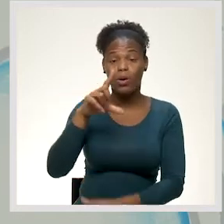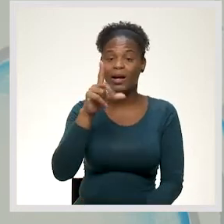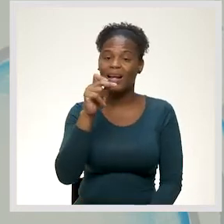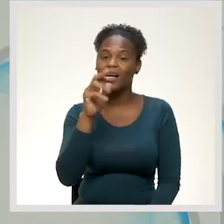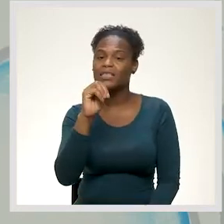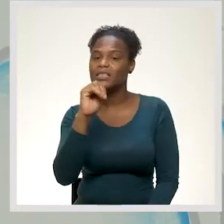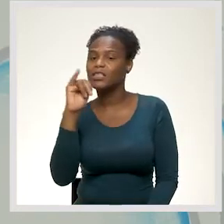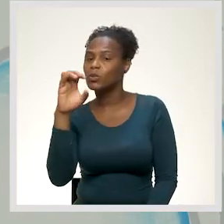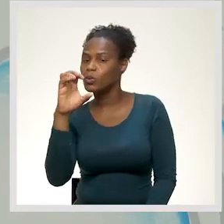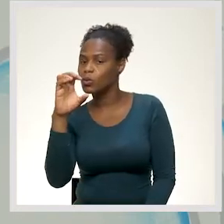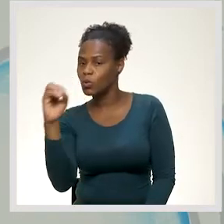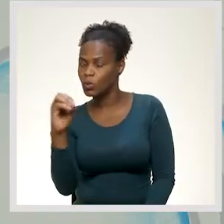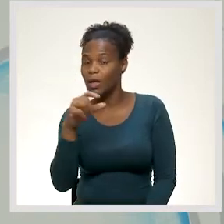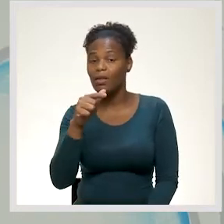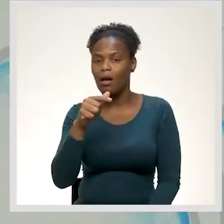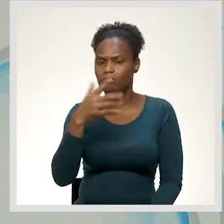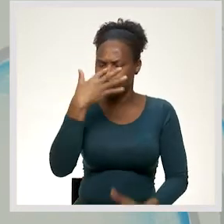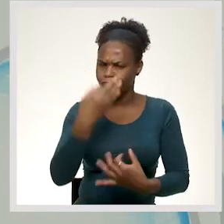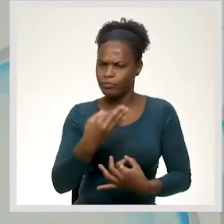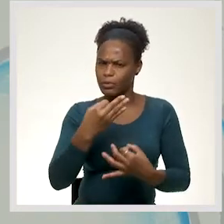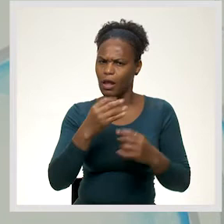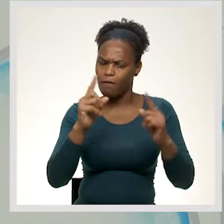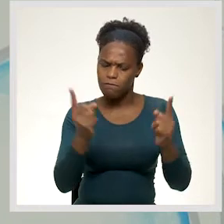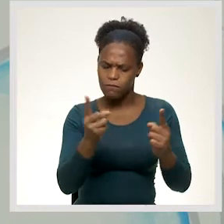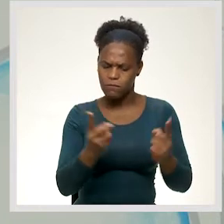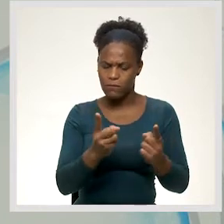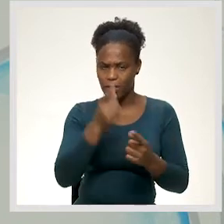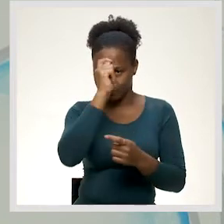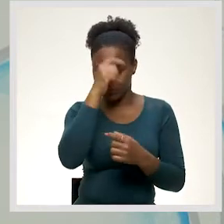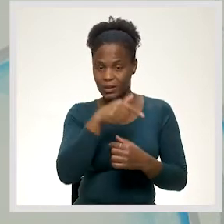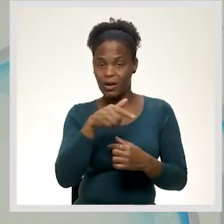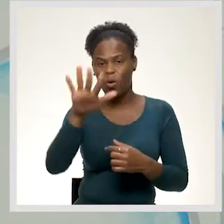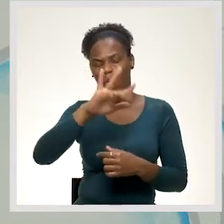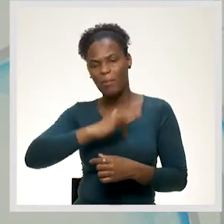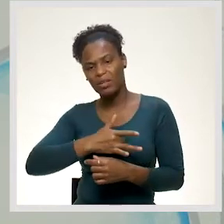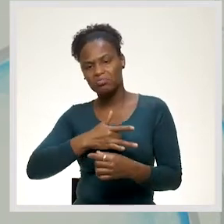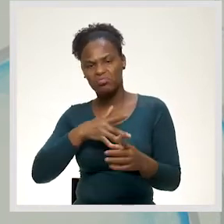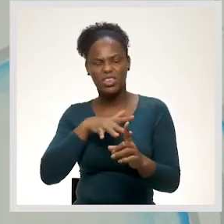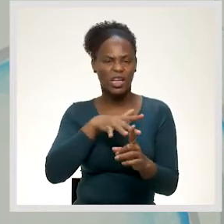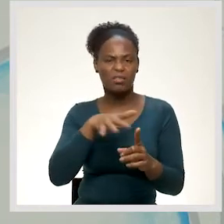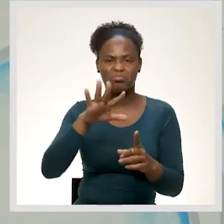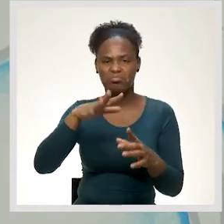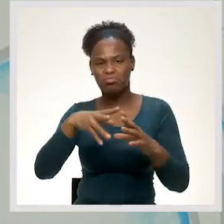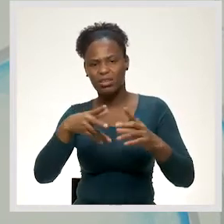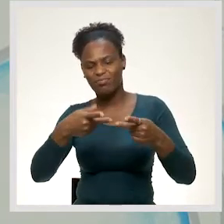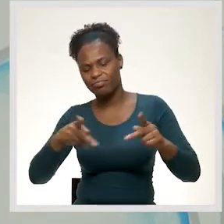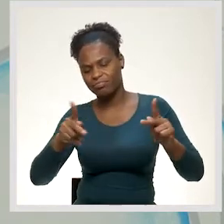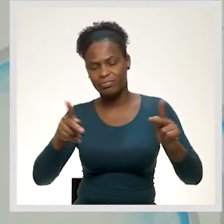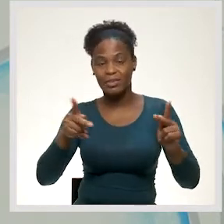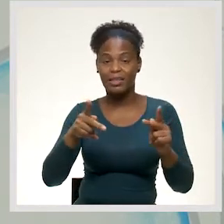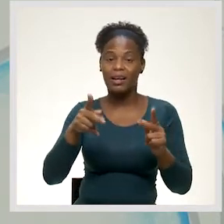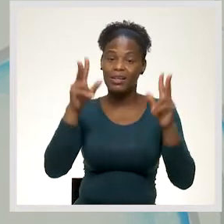na metrificação, enquanto que nos românticos segue-se com mais flexibilidade a questão